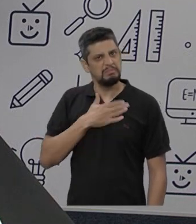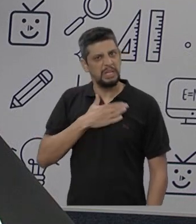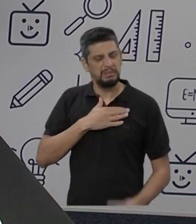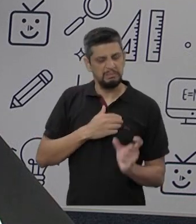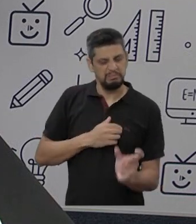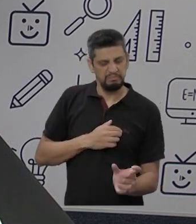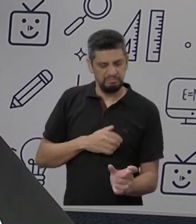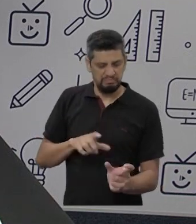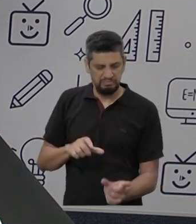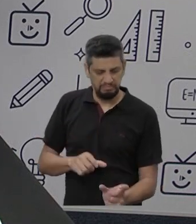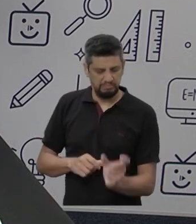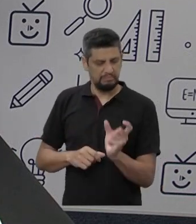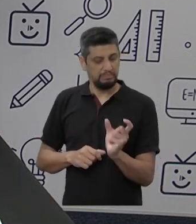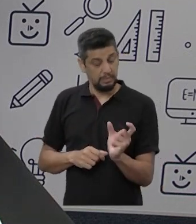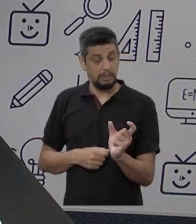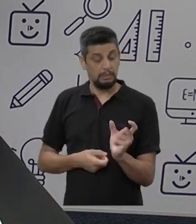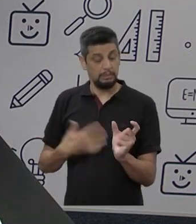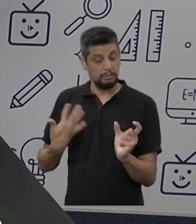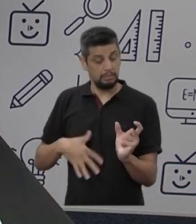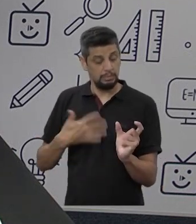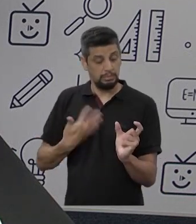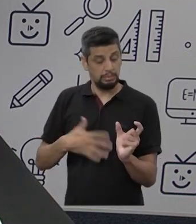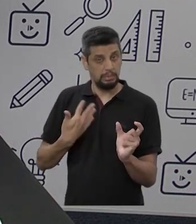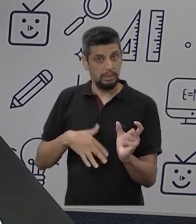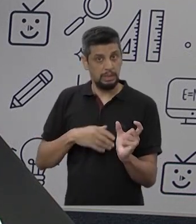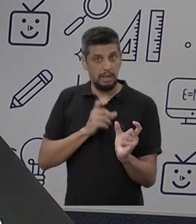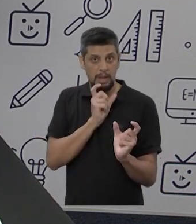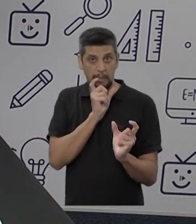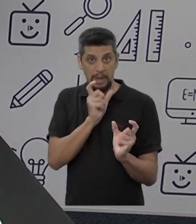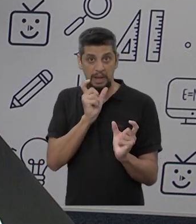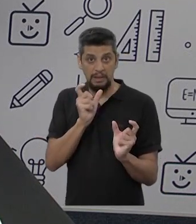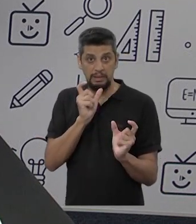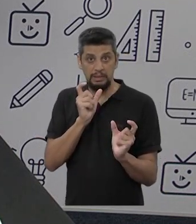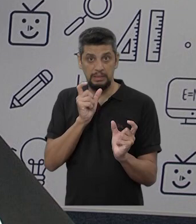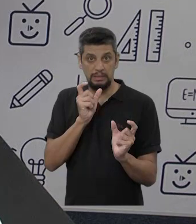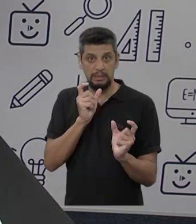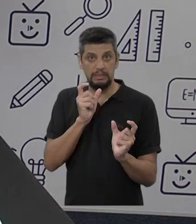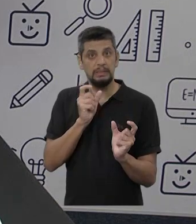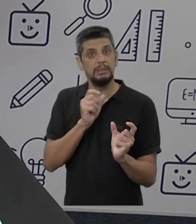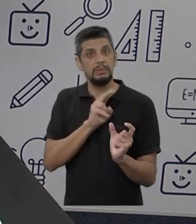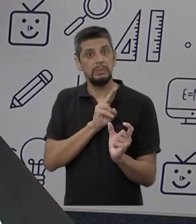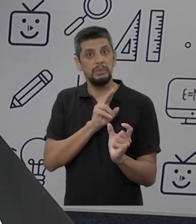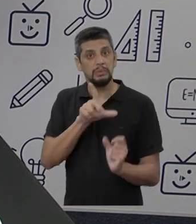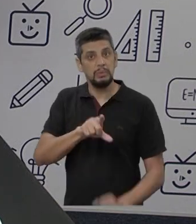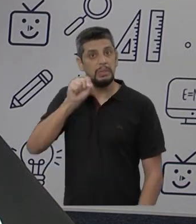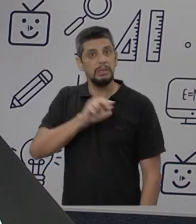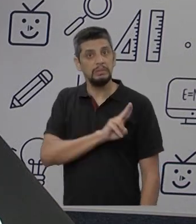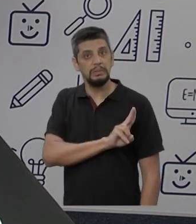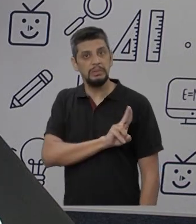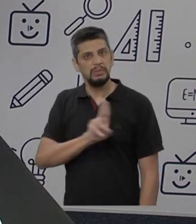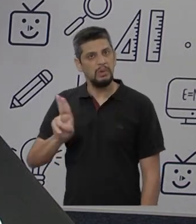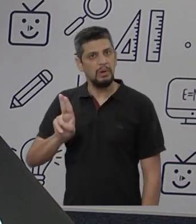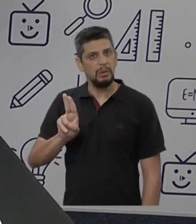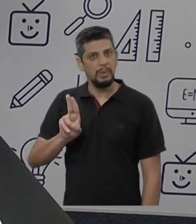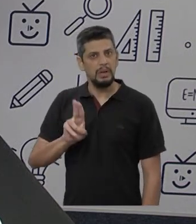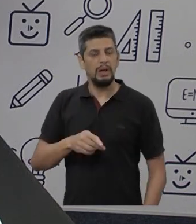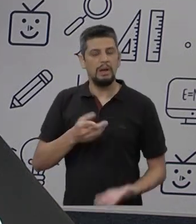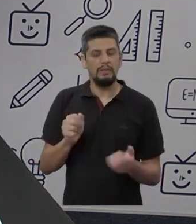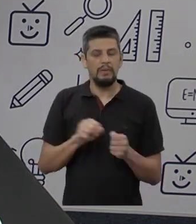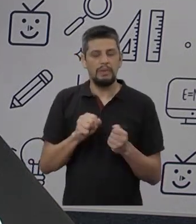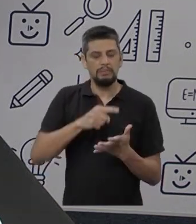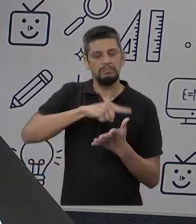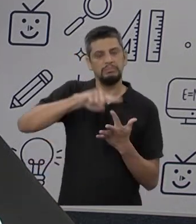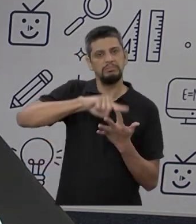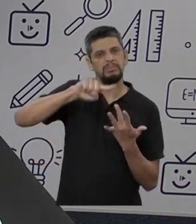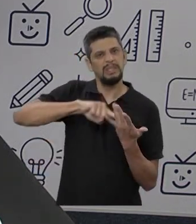aqui. Peguei essa. A palavra que eu escolhi é nome. Vamos fazer a